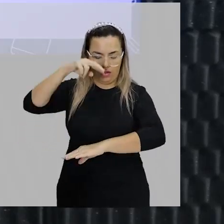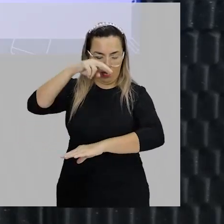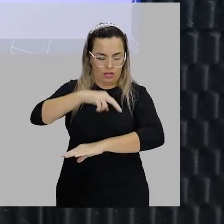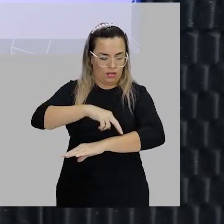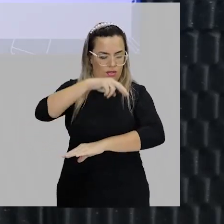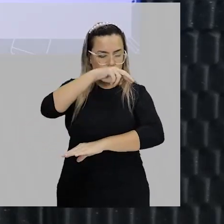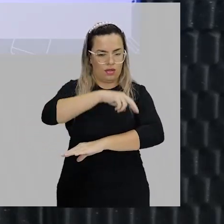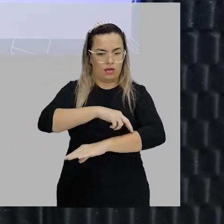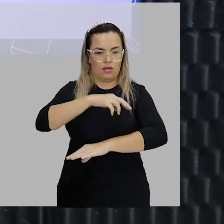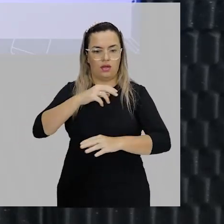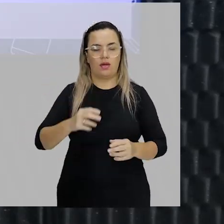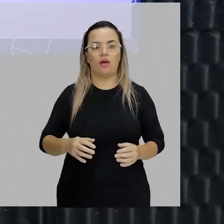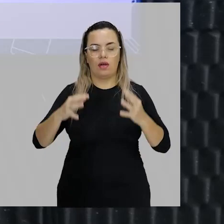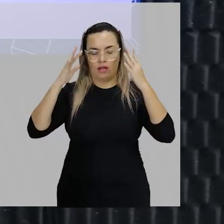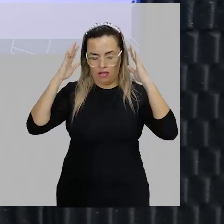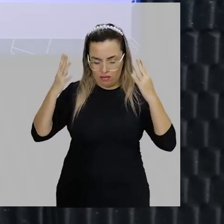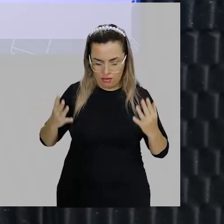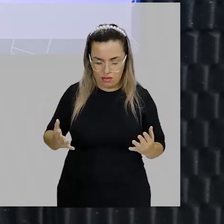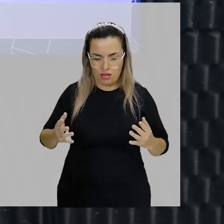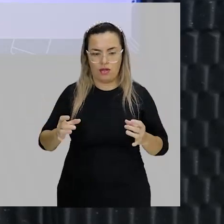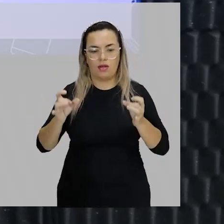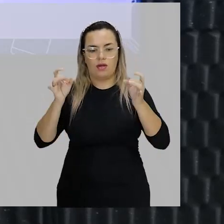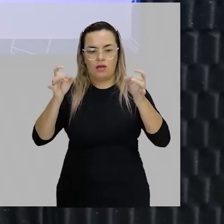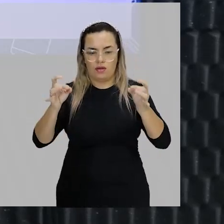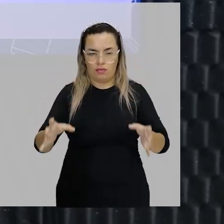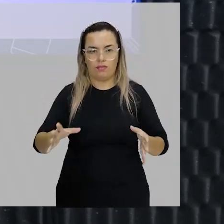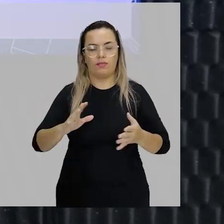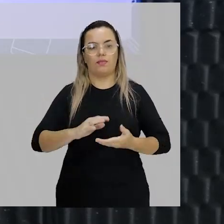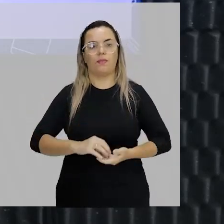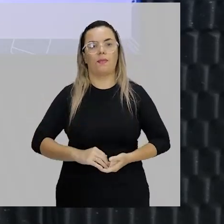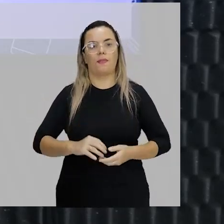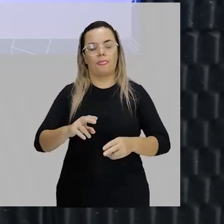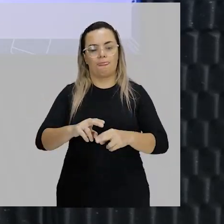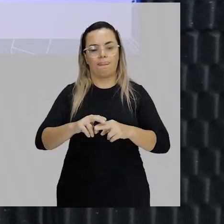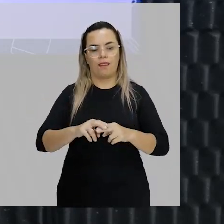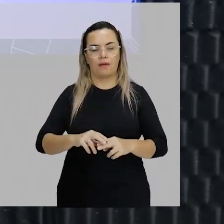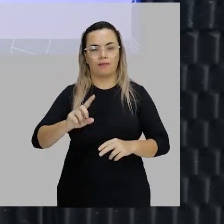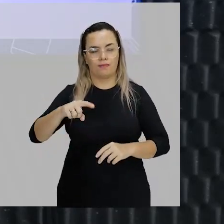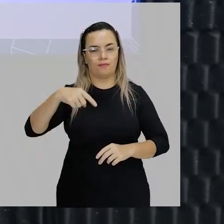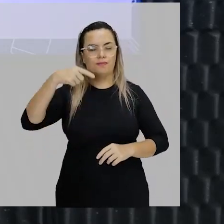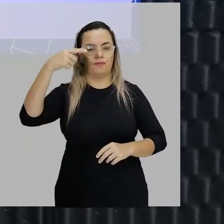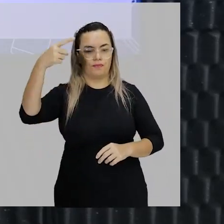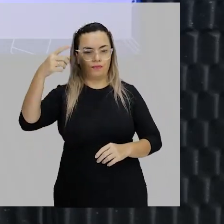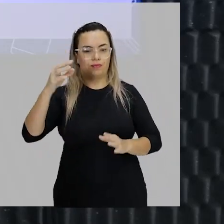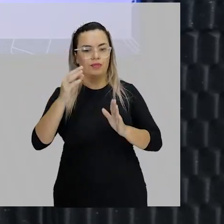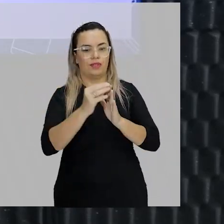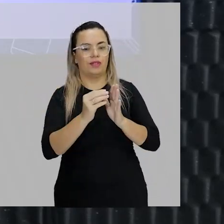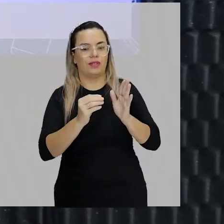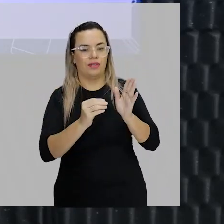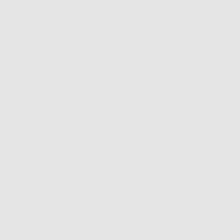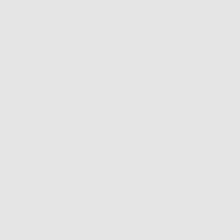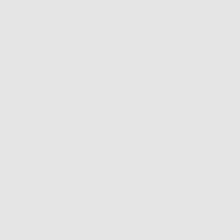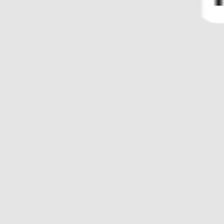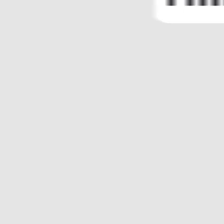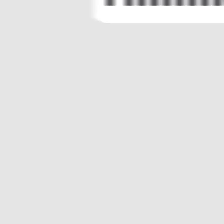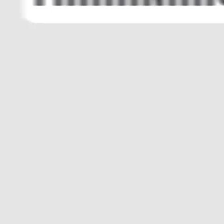modalidade para vocês. Então, vou ficando por aqui, até a nossa próxima aulinha. Vamos para cima, hein, pessoal?